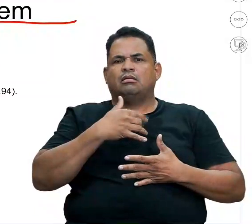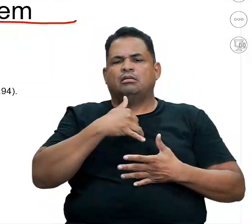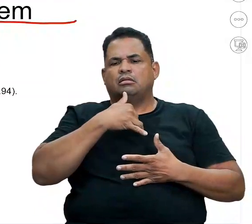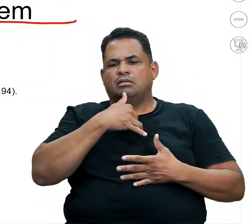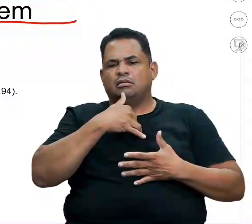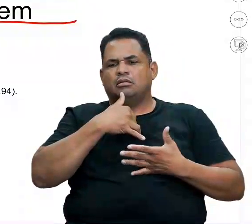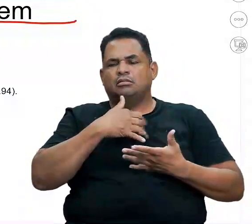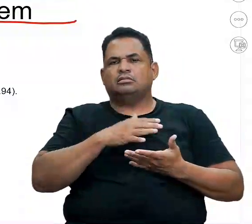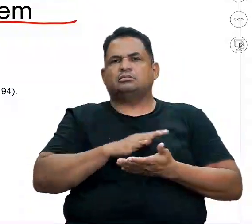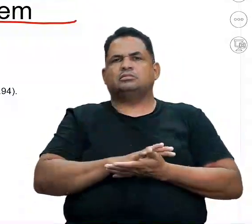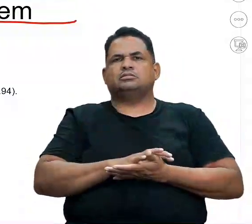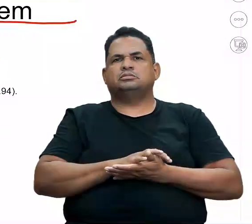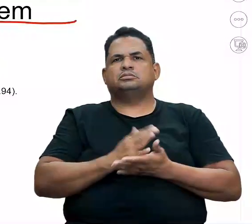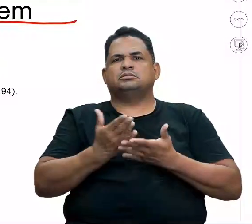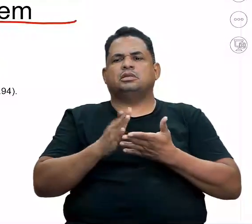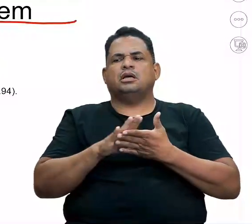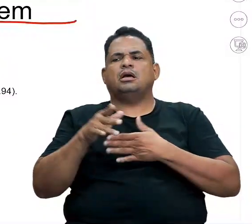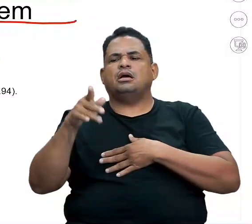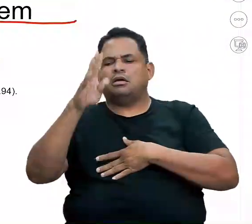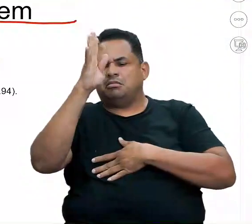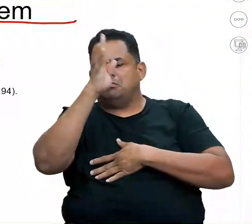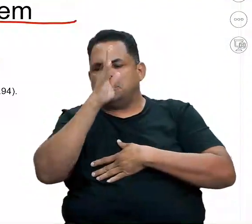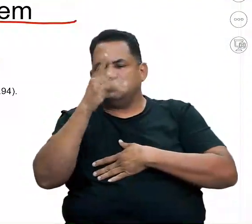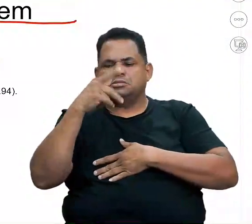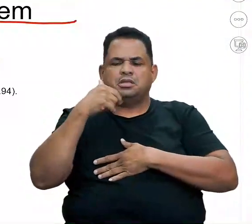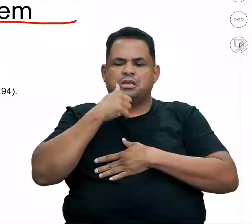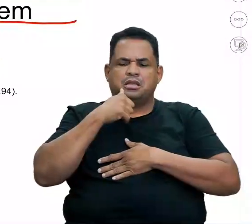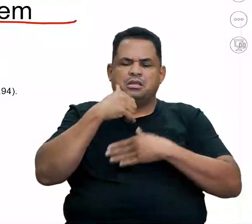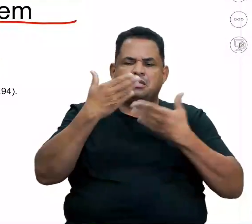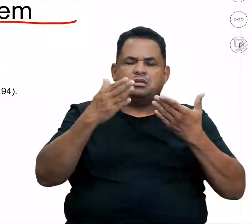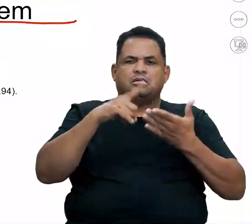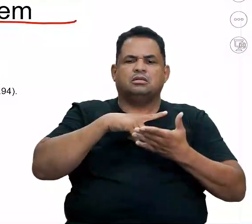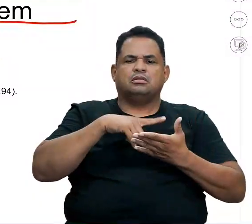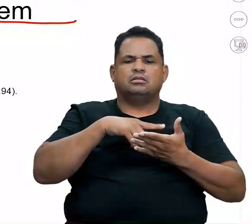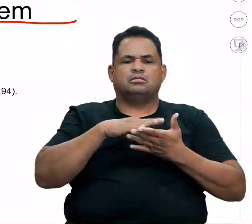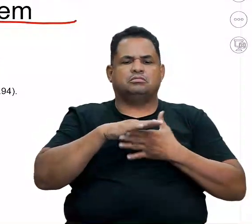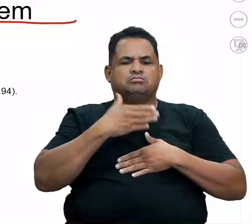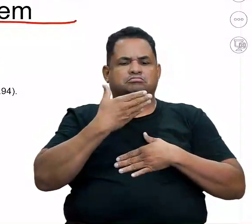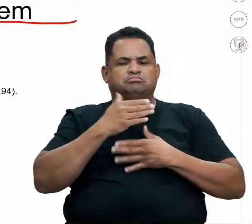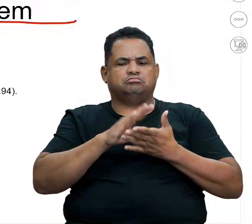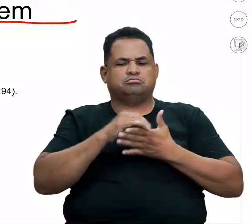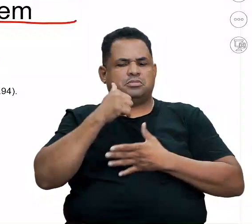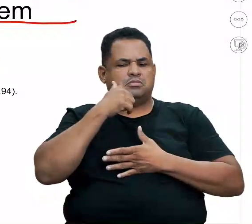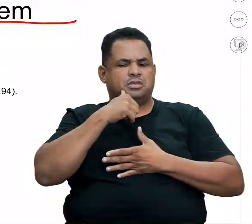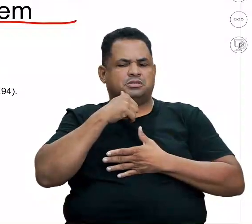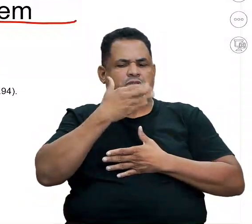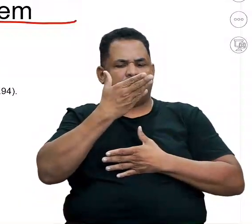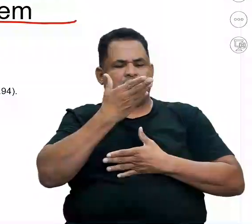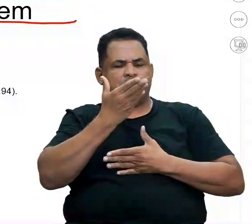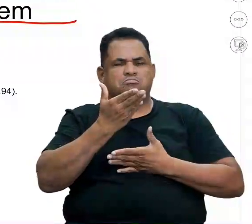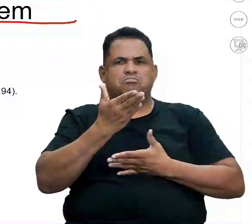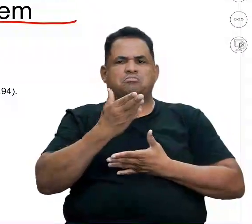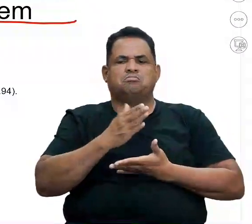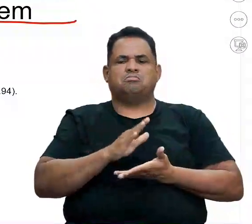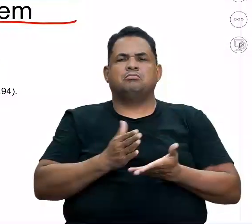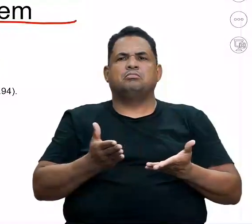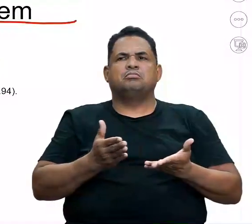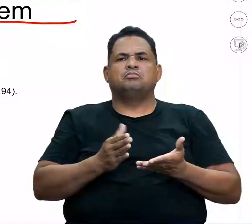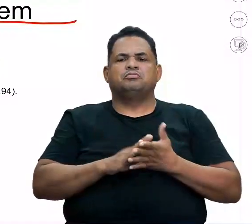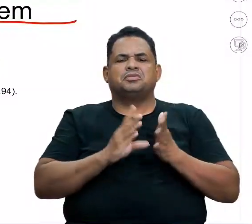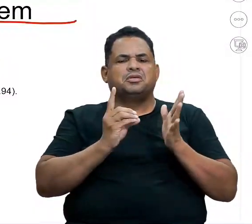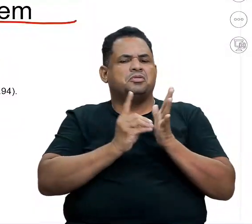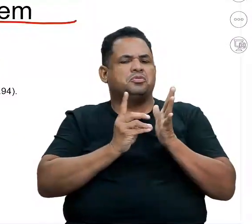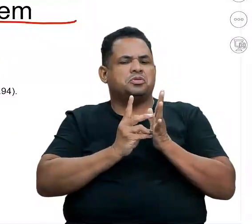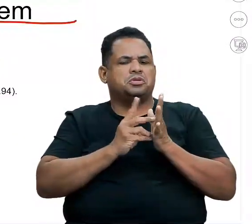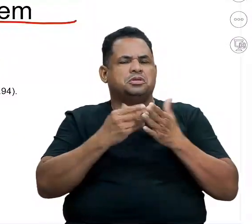estereótipo criado, preconceituoso e discriminatório. A brasileira é uma mulher assim. Os índios são